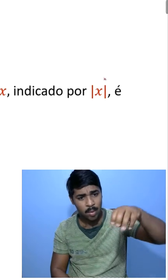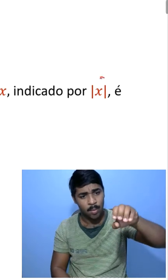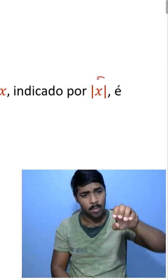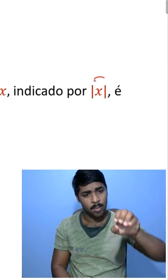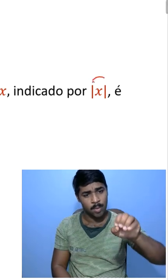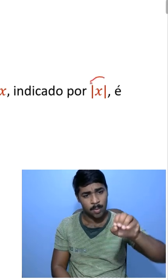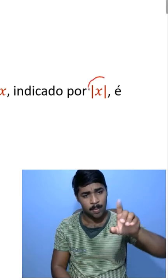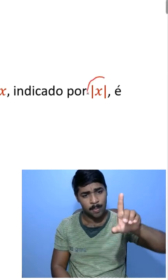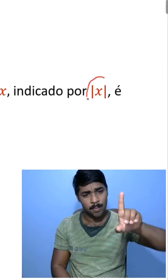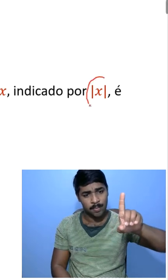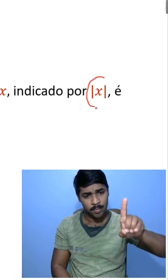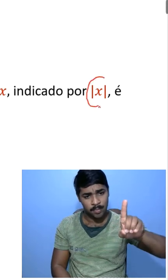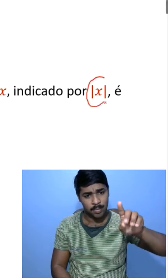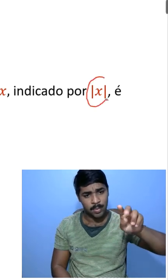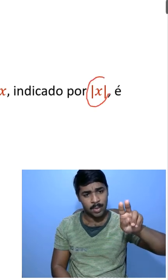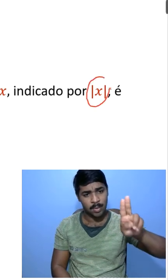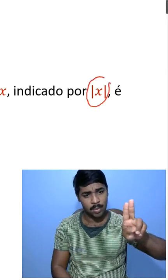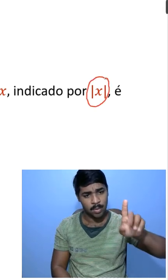aqui, ó.